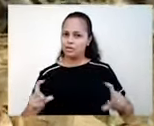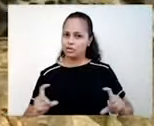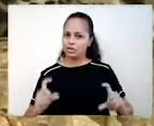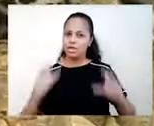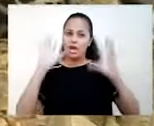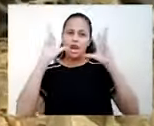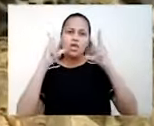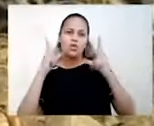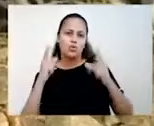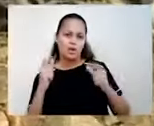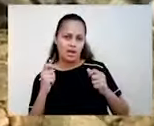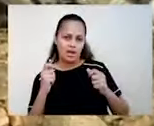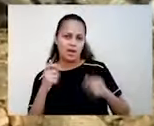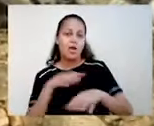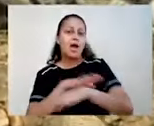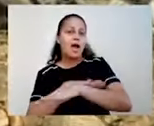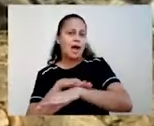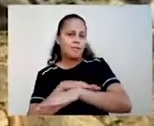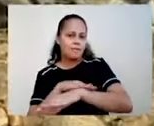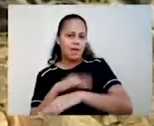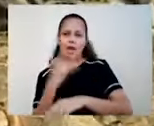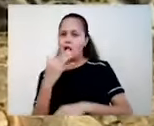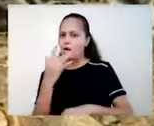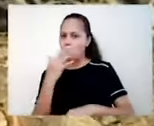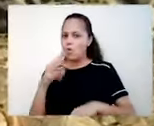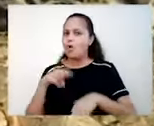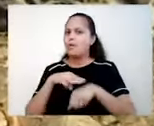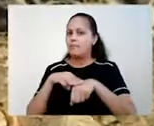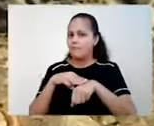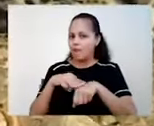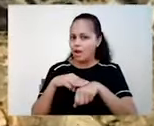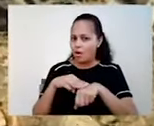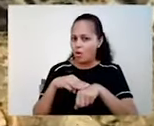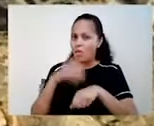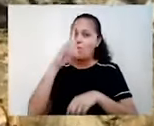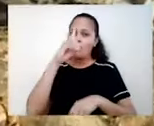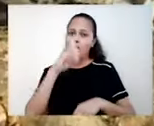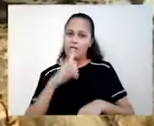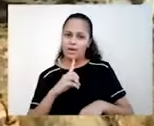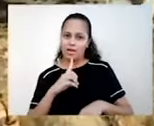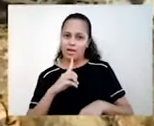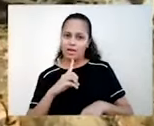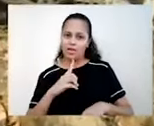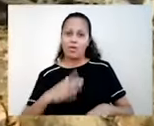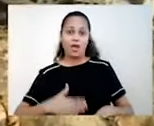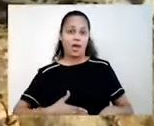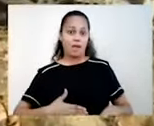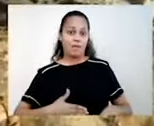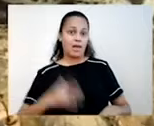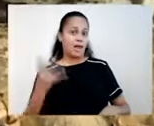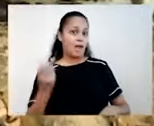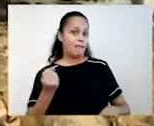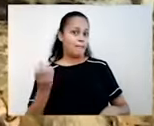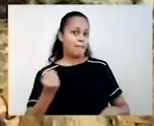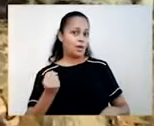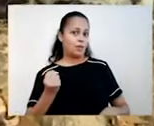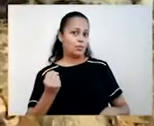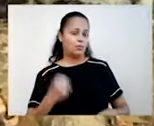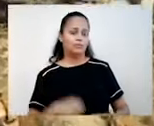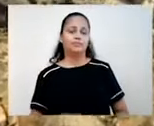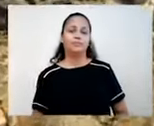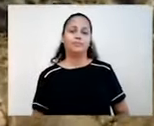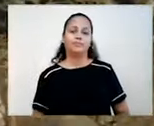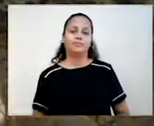geralmente é amarelo acastanhado, mas pode variar de marrom avermelhado para mais amarelado. Seu ventre é branco.